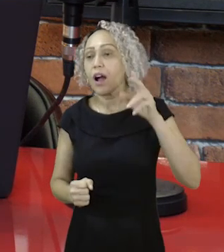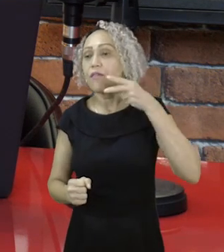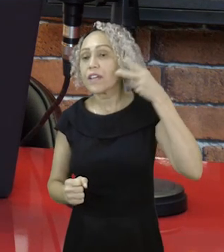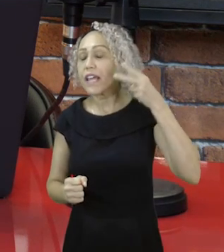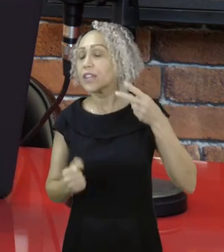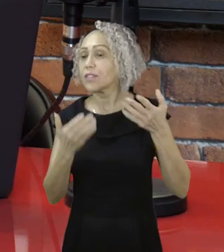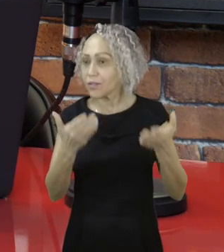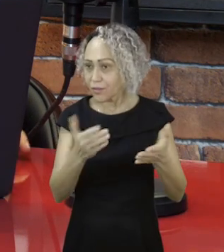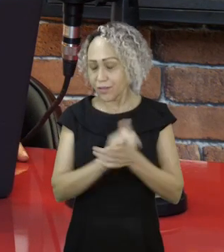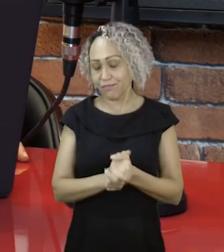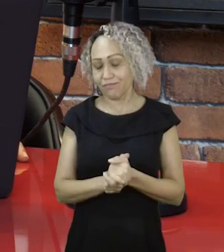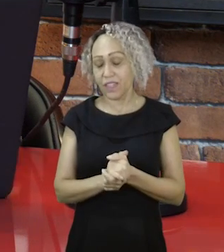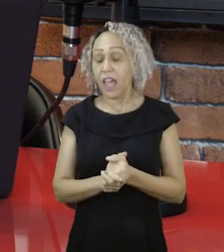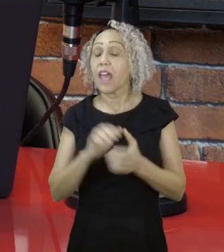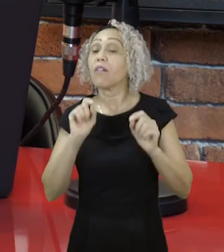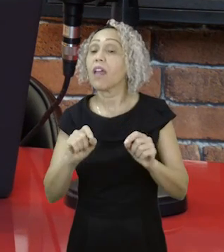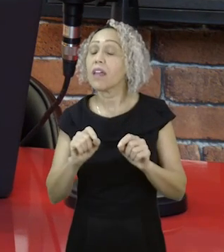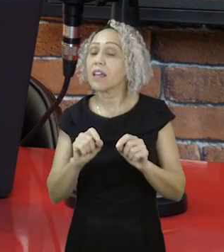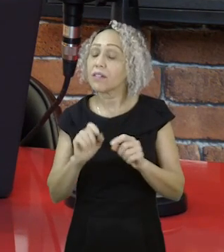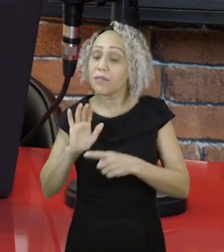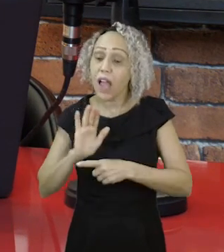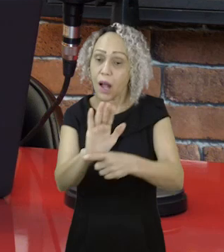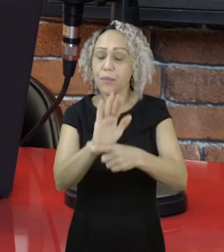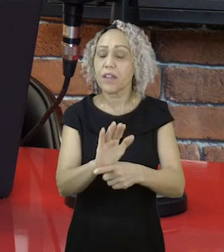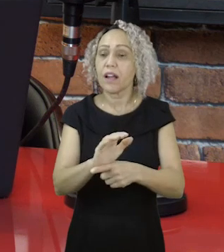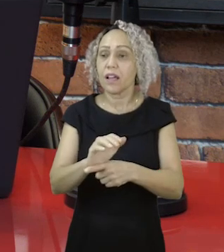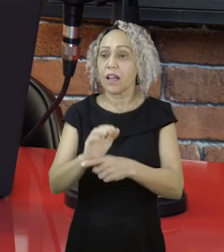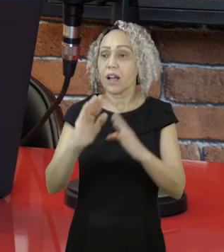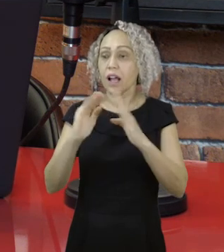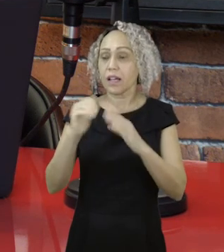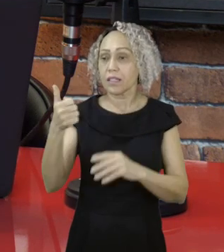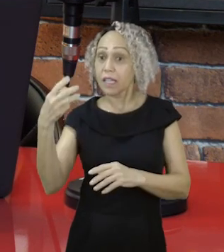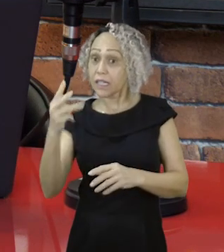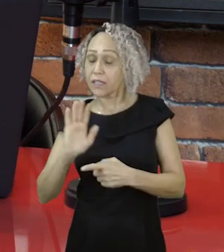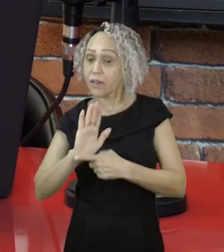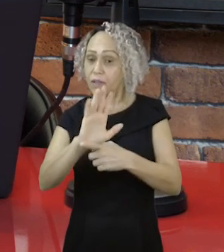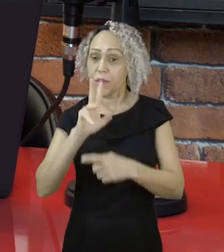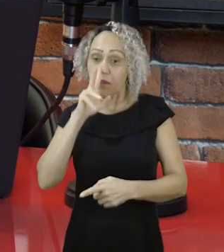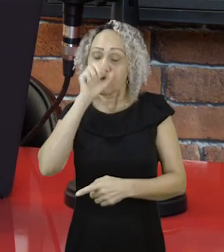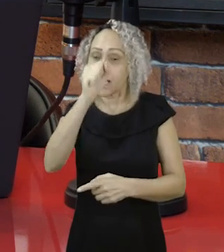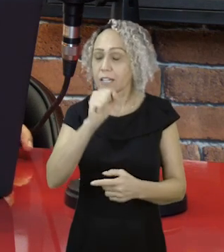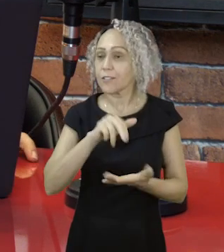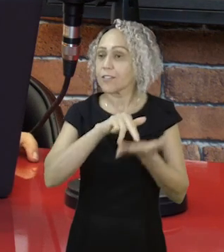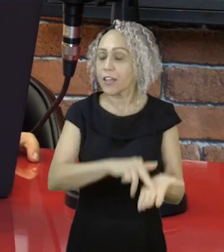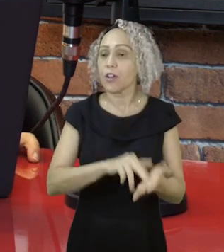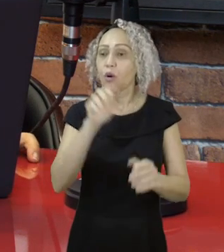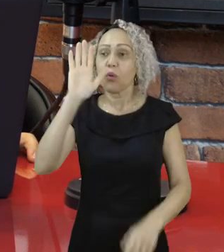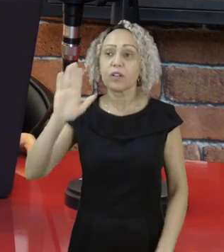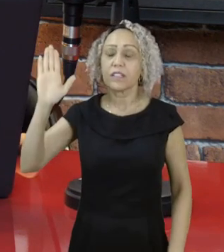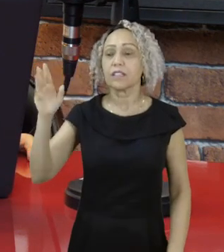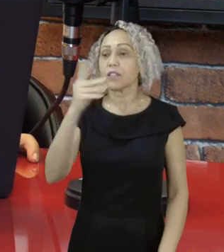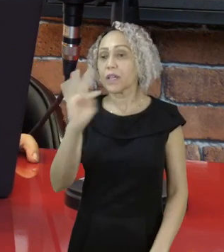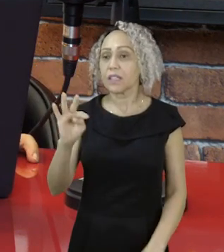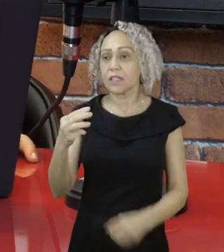e Vereadoras, o NAVE, um conjunto de produtos e serviços da Casa 13 pensado para fortalecer os candidatos e candidatas do